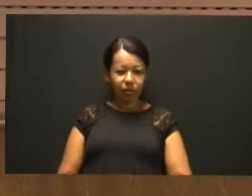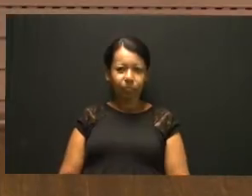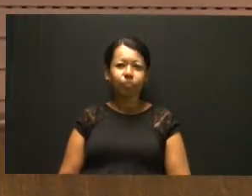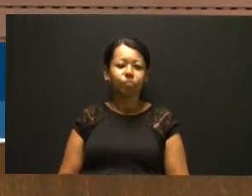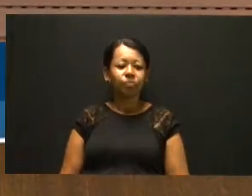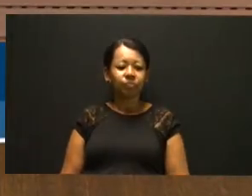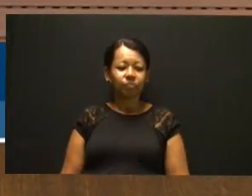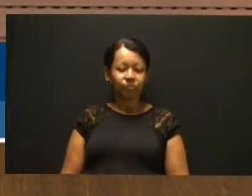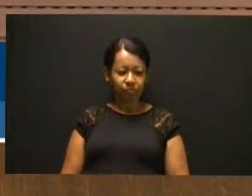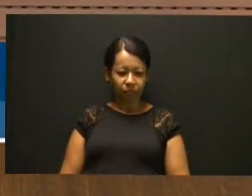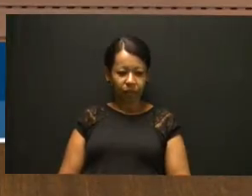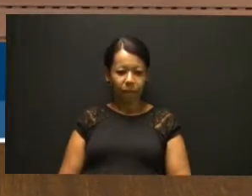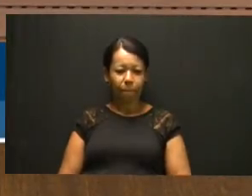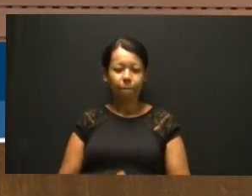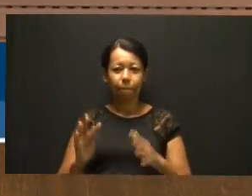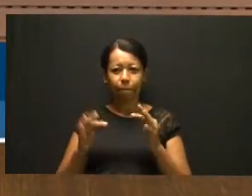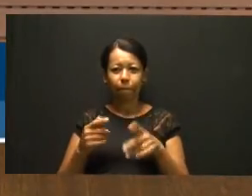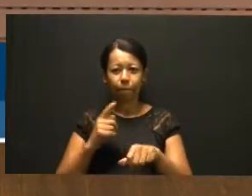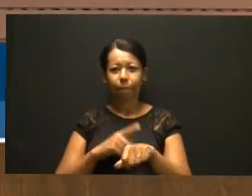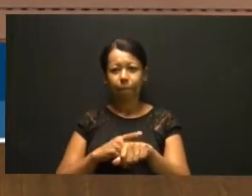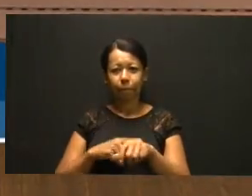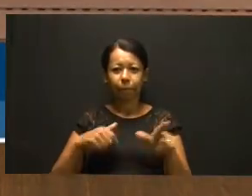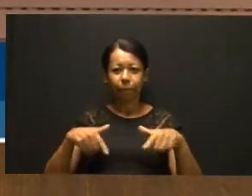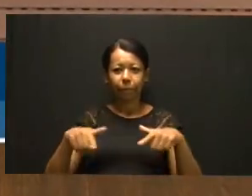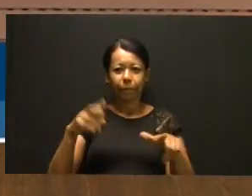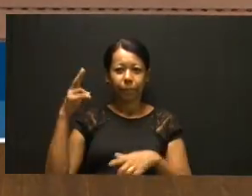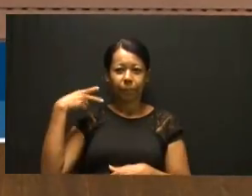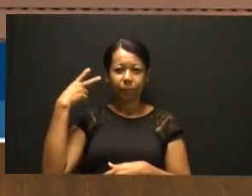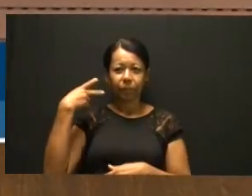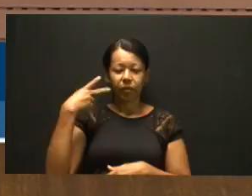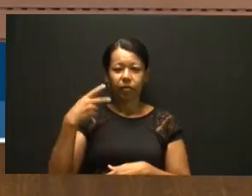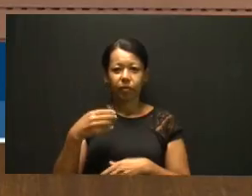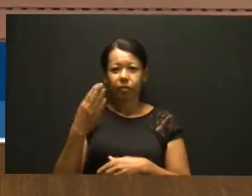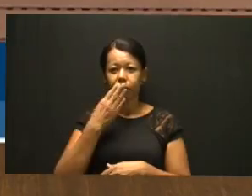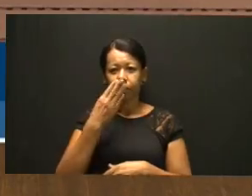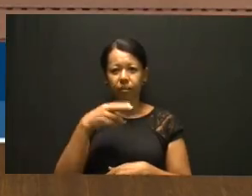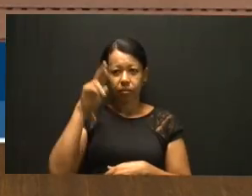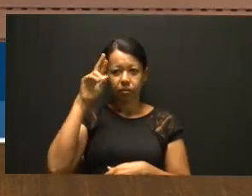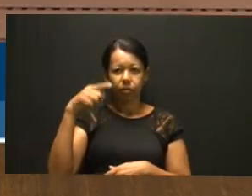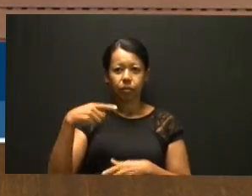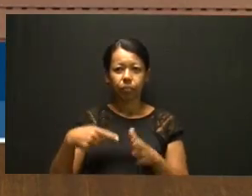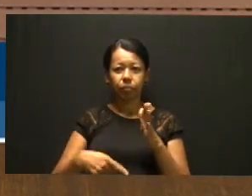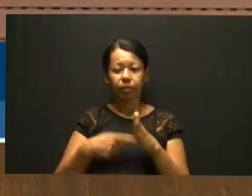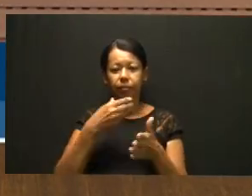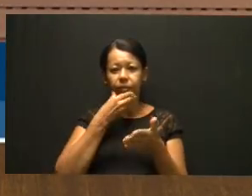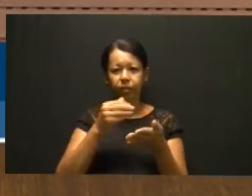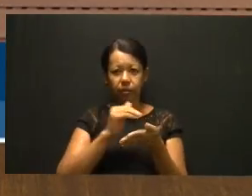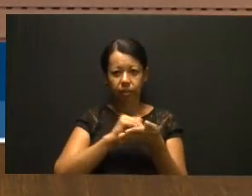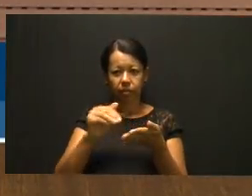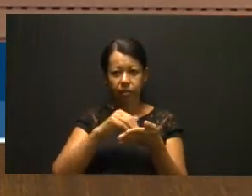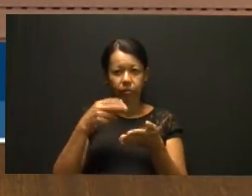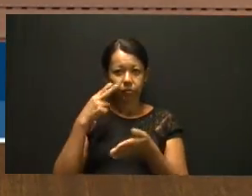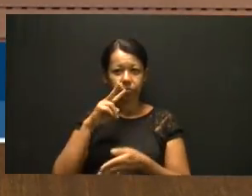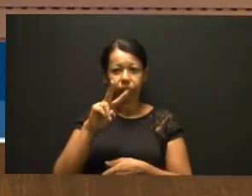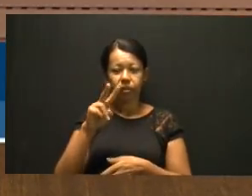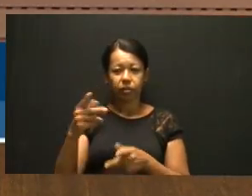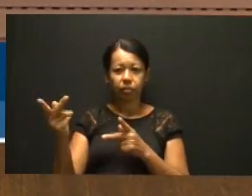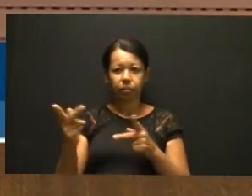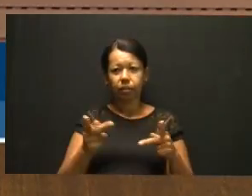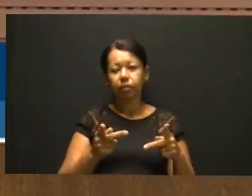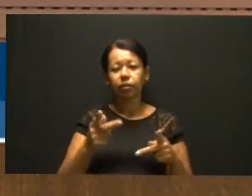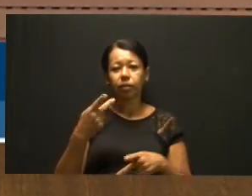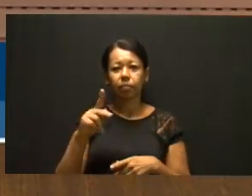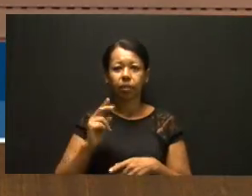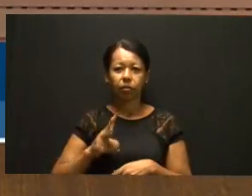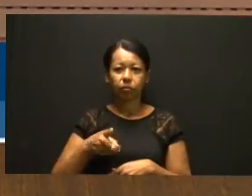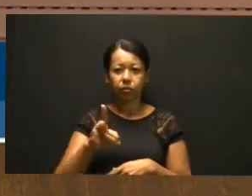Esgotado o horário regimental reservado ao expediente dos senhores vereadores, solicito ao senhor primeiro secretário que proceda à verificação de presença